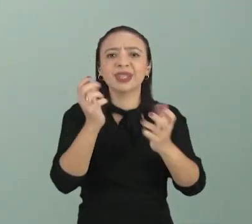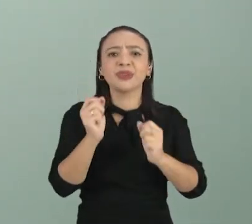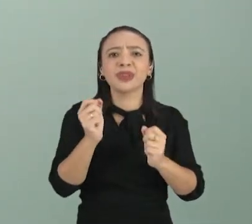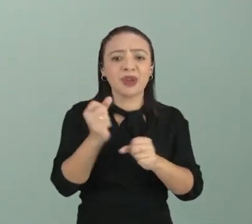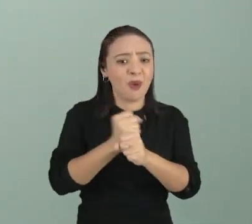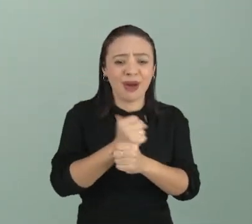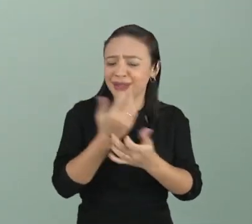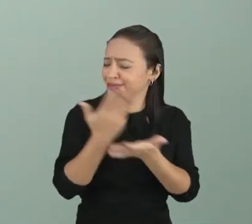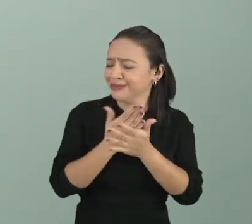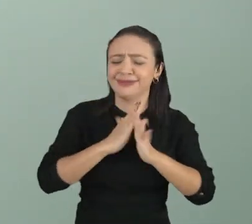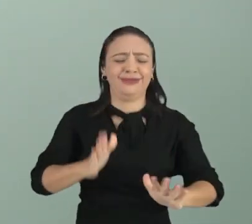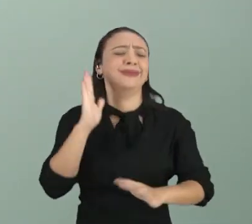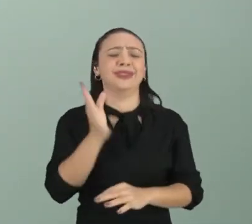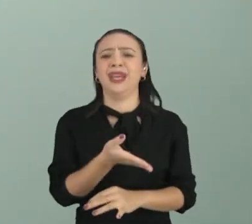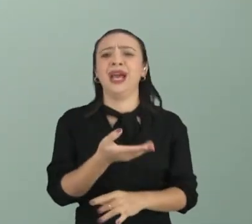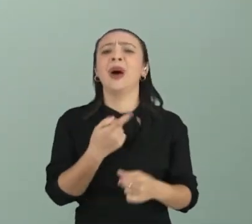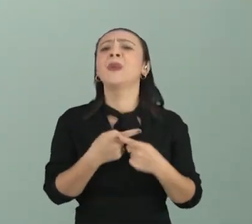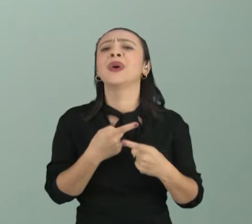ano terminasse